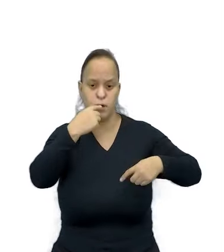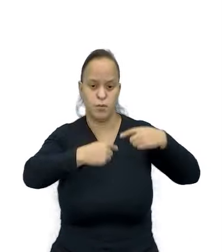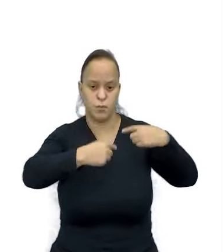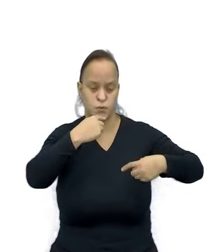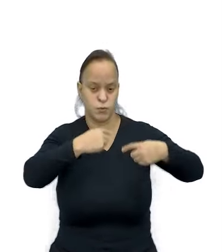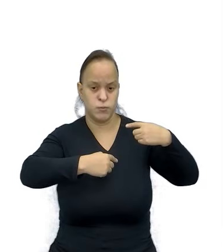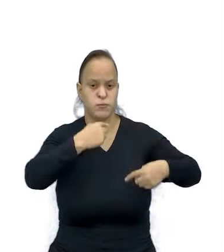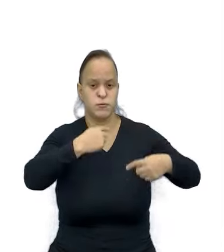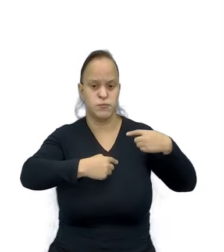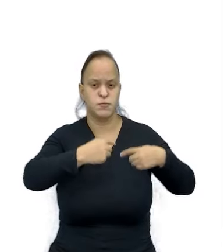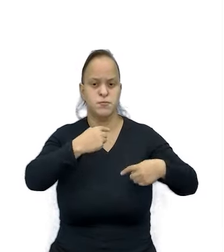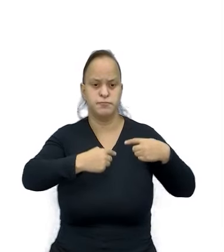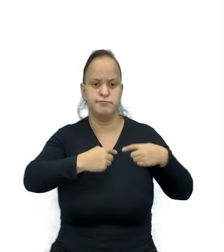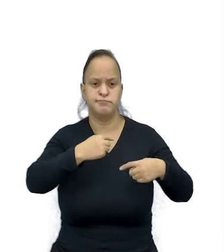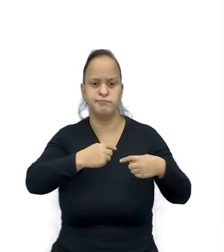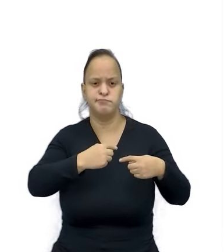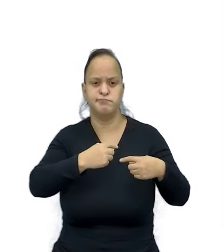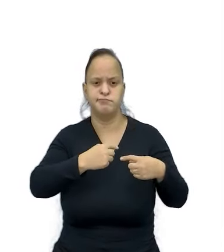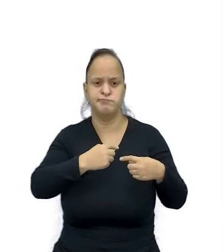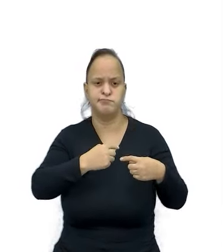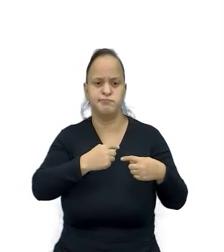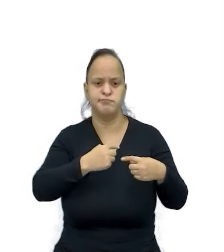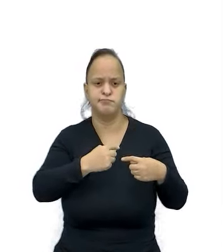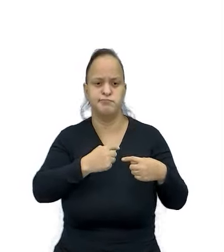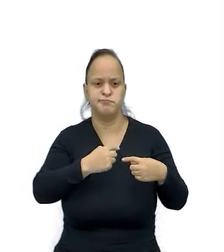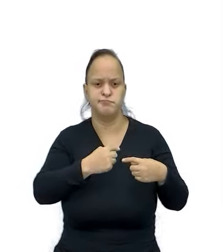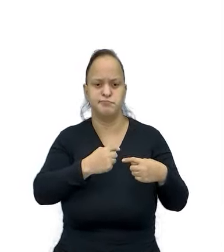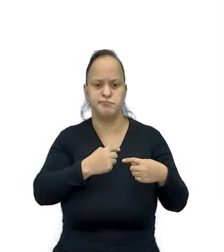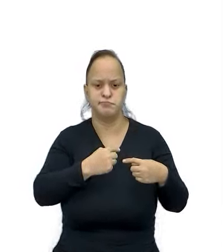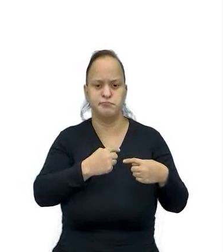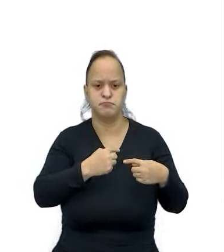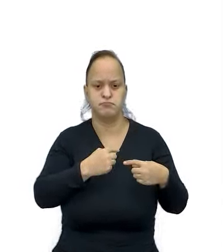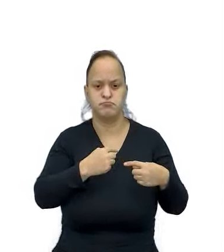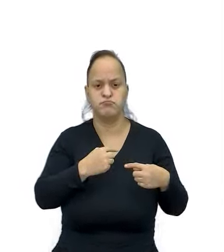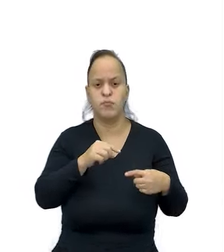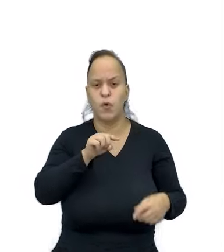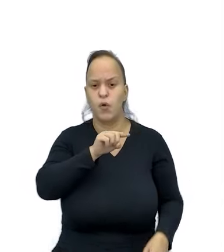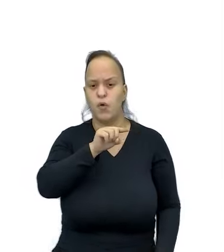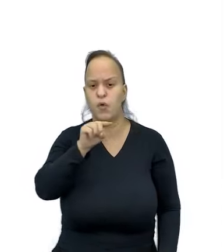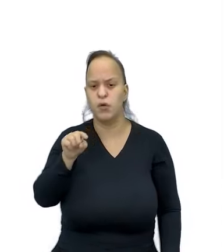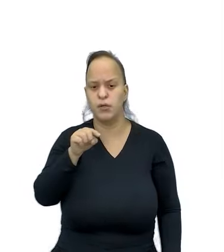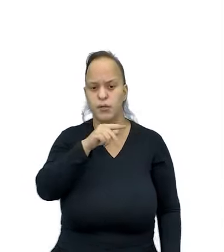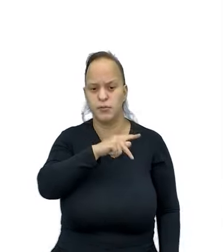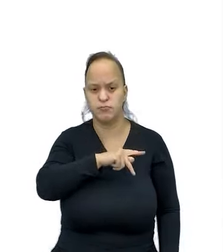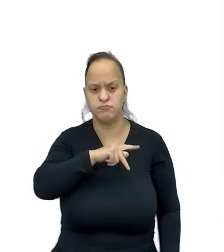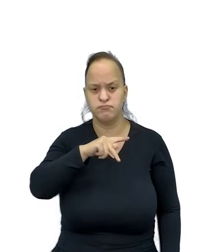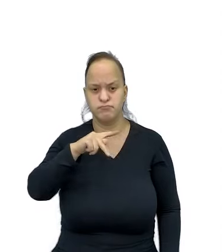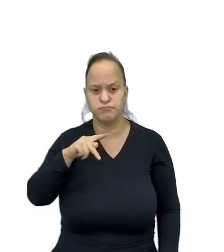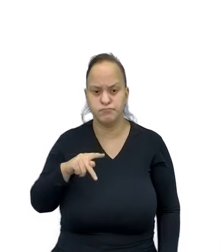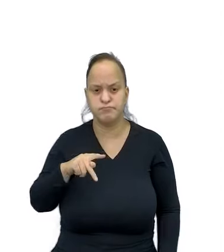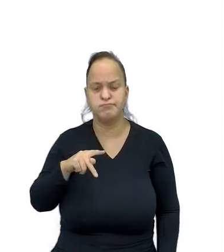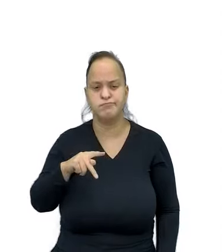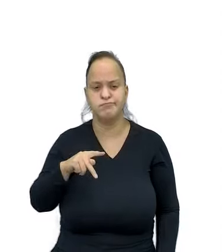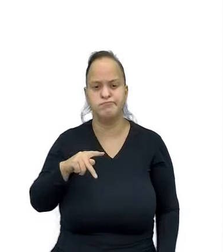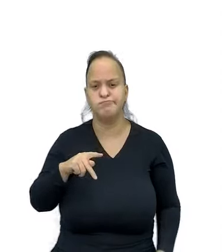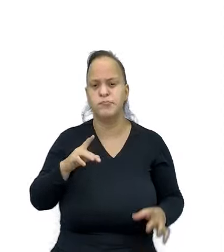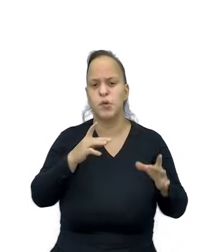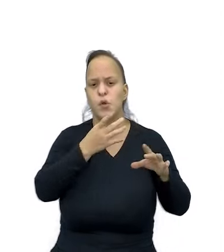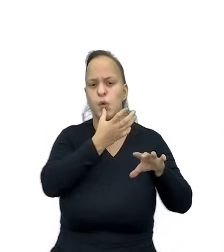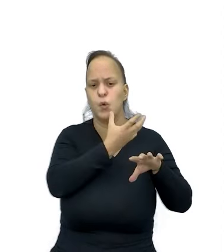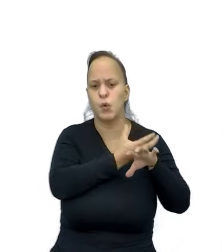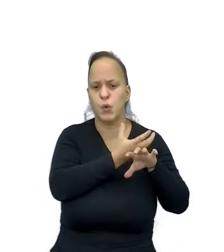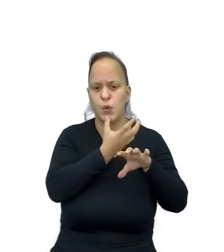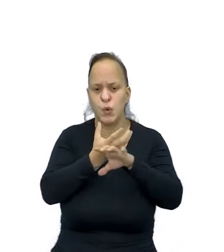os conceitos relativos aos aspectos aqui apresentados, teóricos, né? A compreensão leitora e a produção de